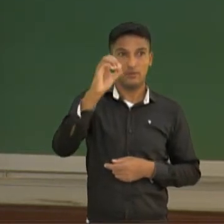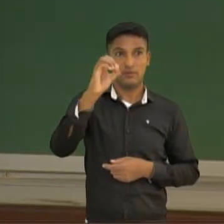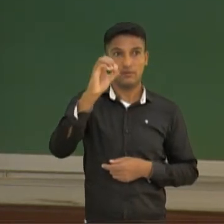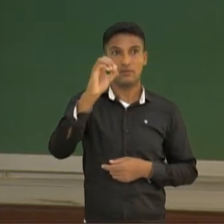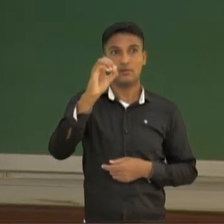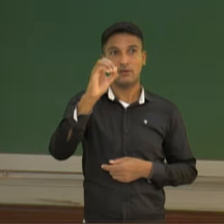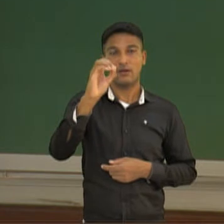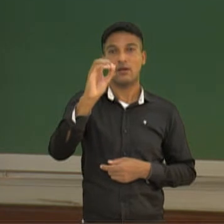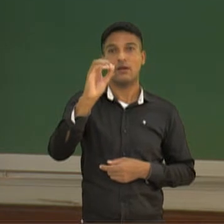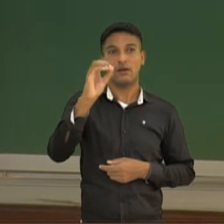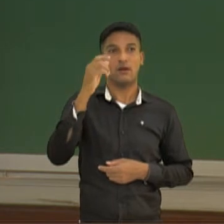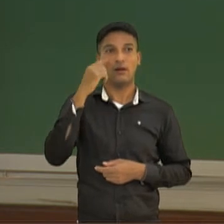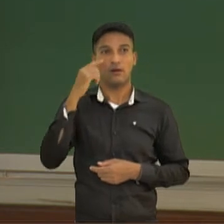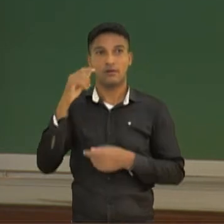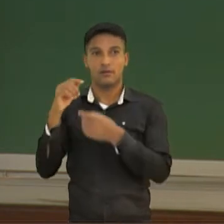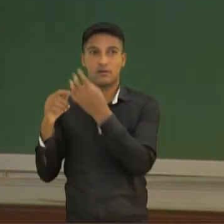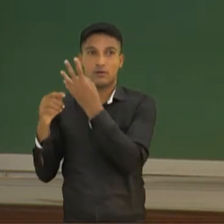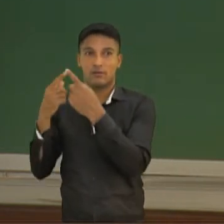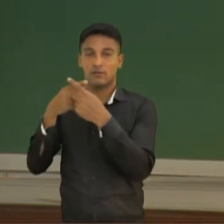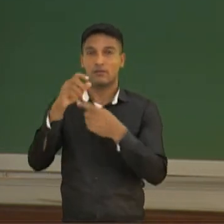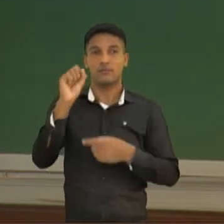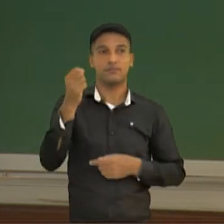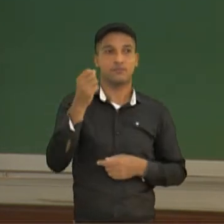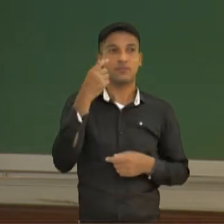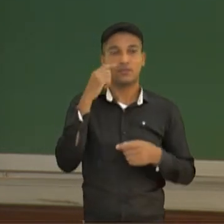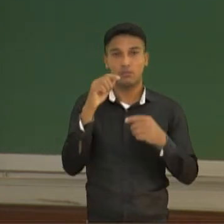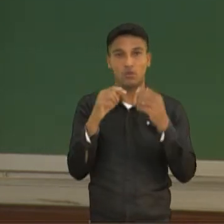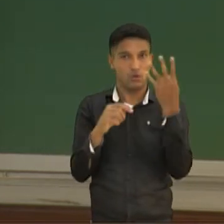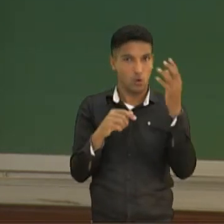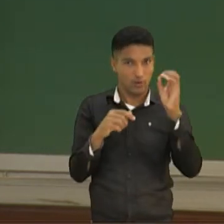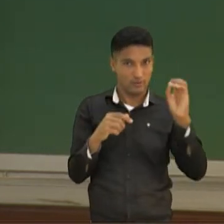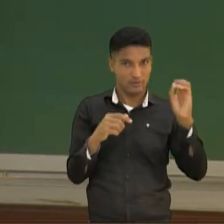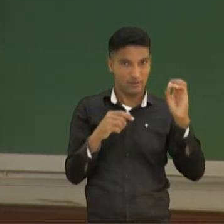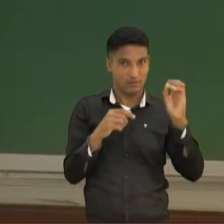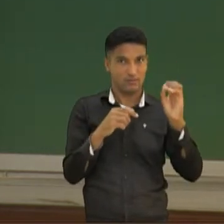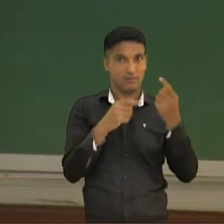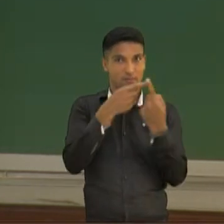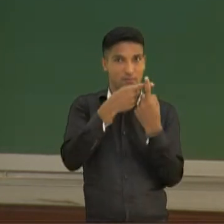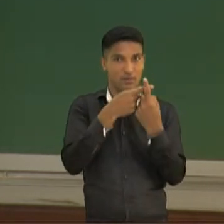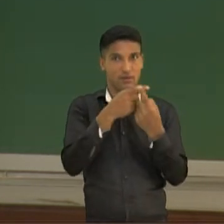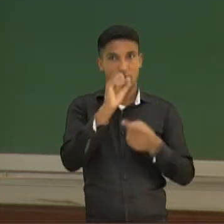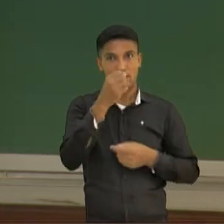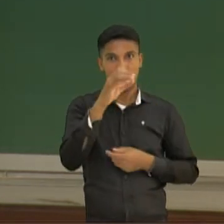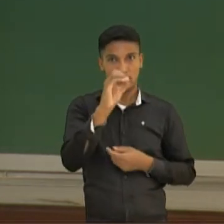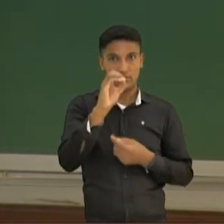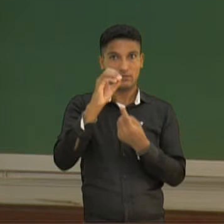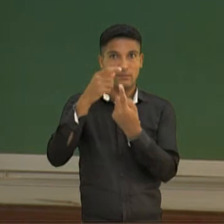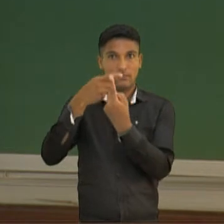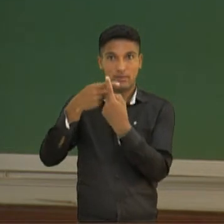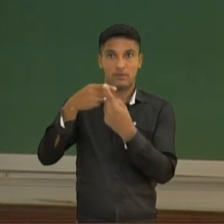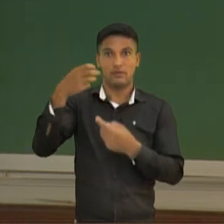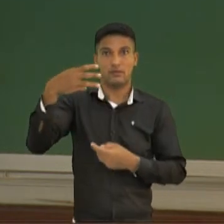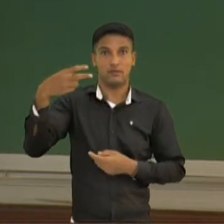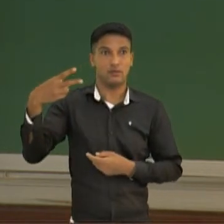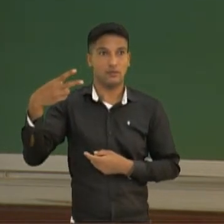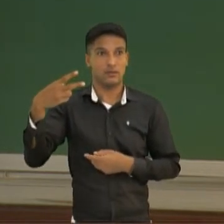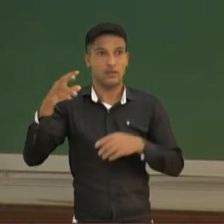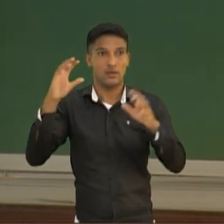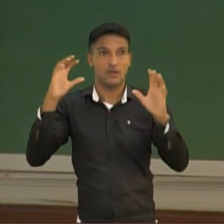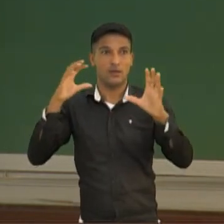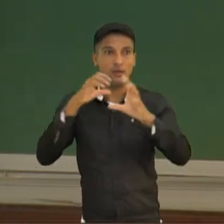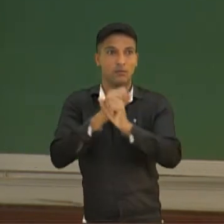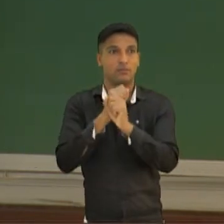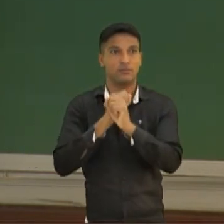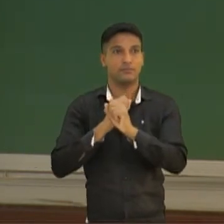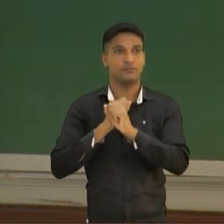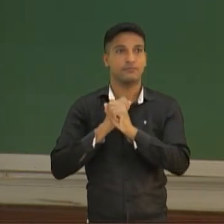Ó, olha lá. 400 mais 80 mais 32, que vai dar o quê? Ah, mas olha aqui, a professora fez